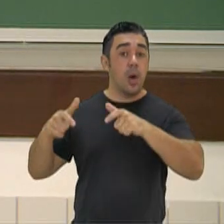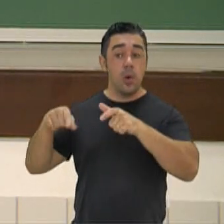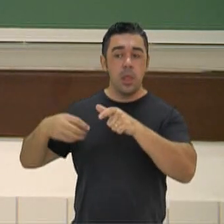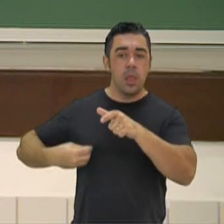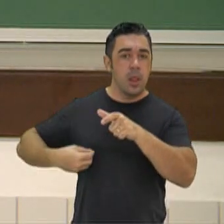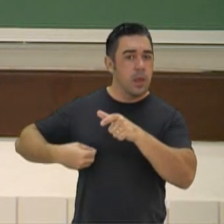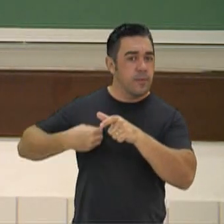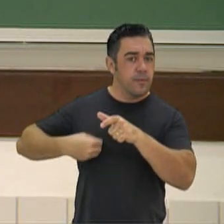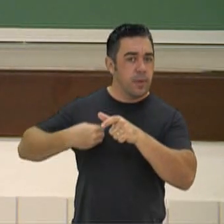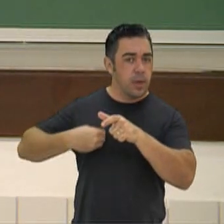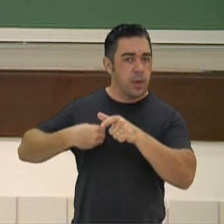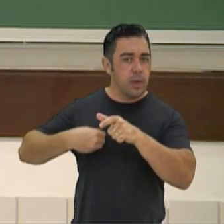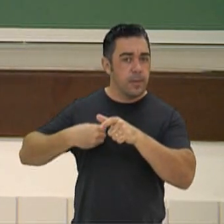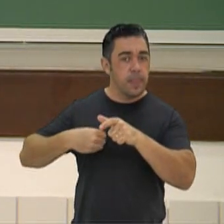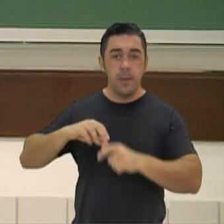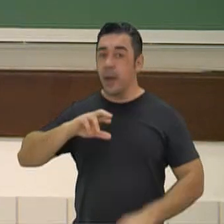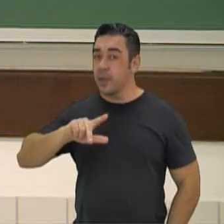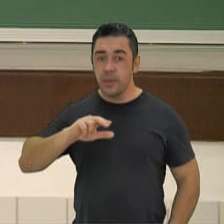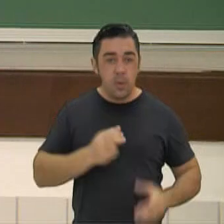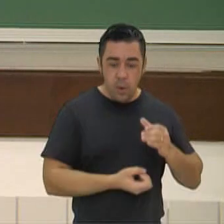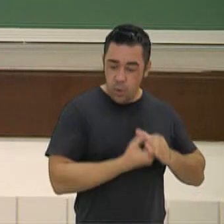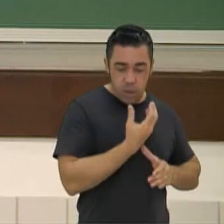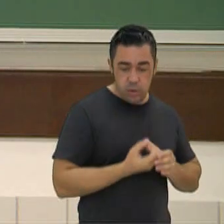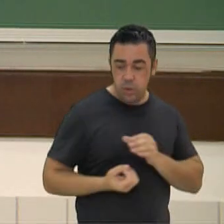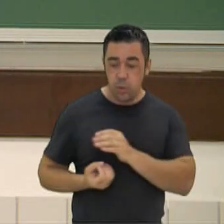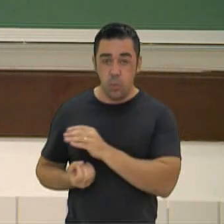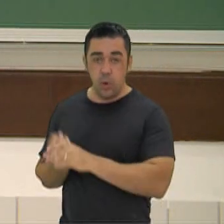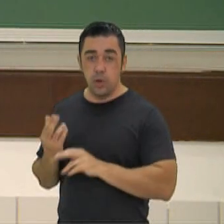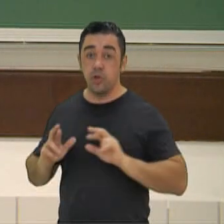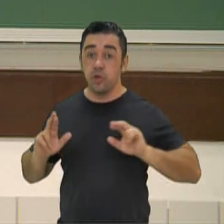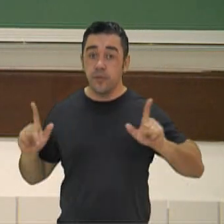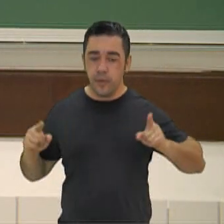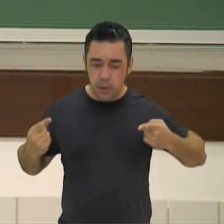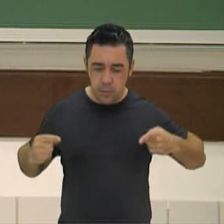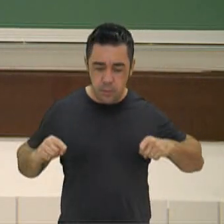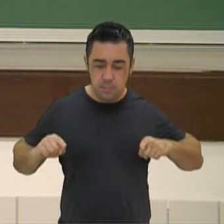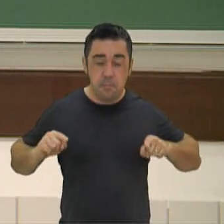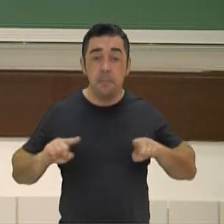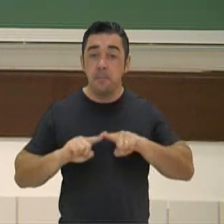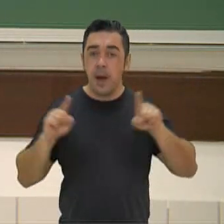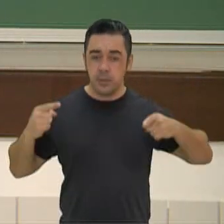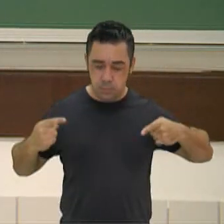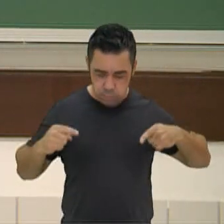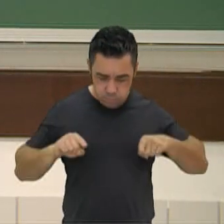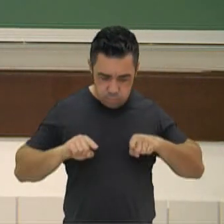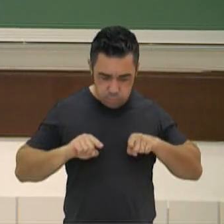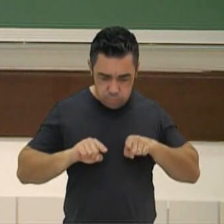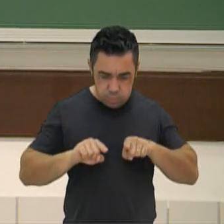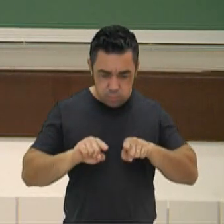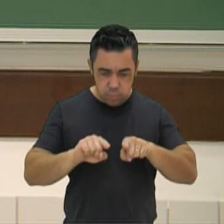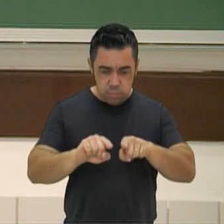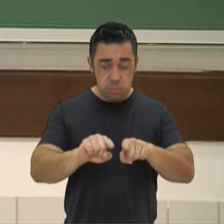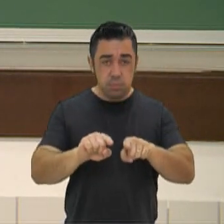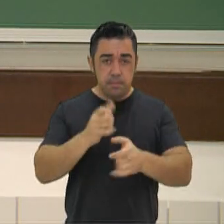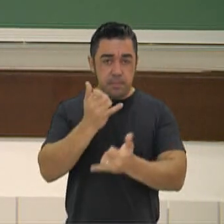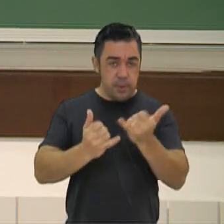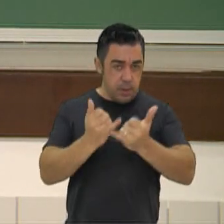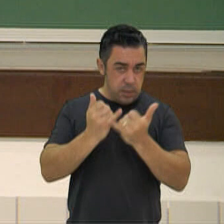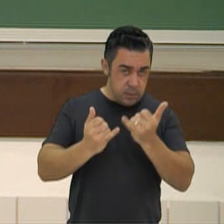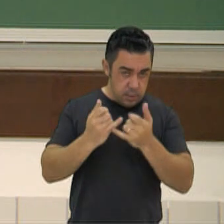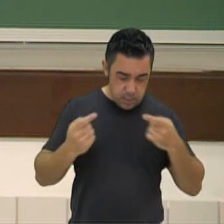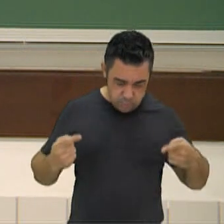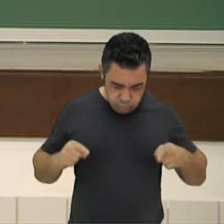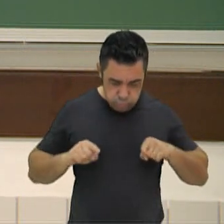vivem. Tá? Eles não têm a mesma origem comum, porém eles convergem, tá? Eles vão para um ponto em comum, que são